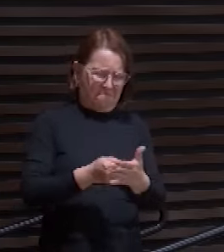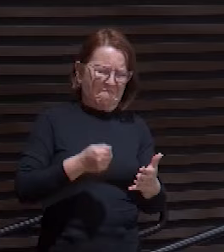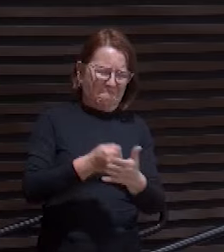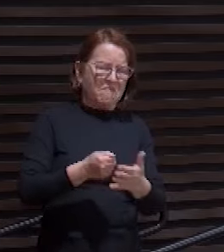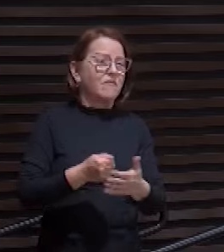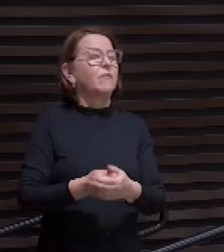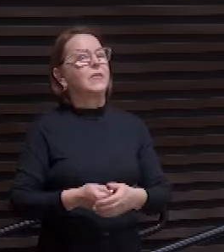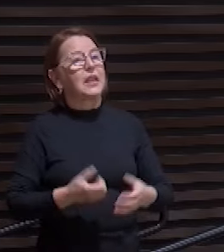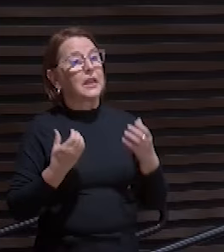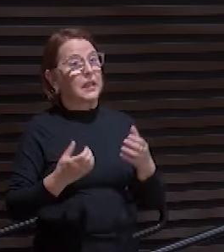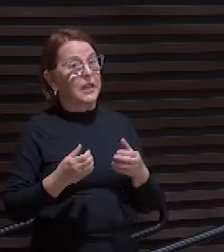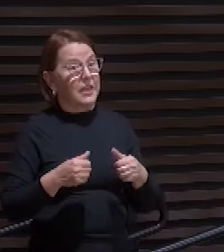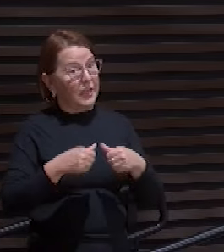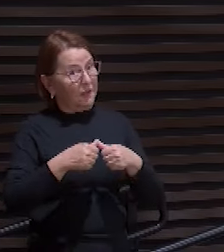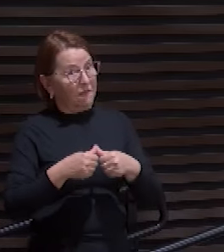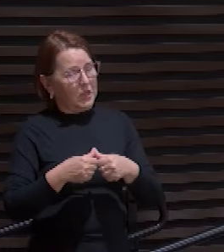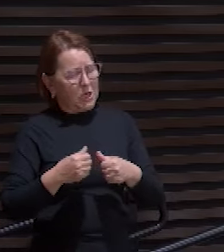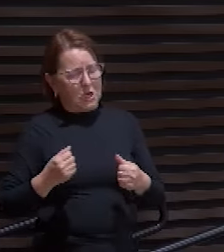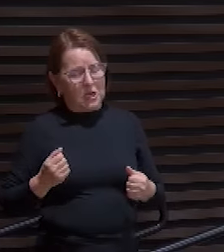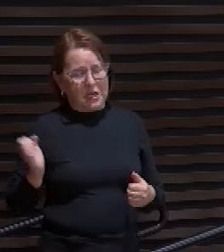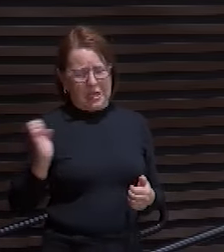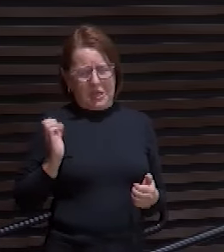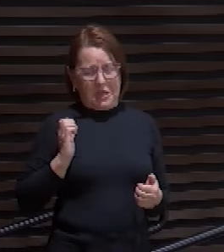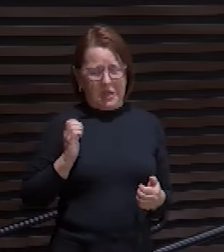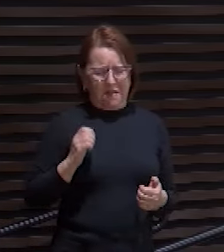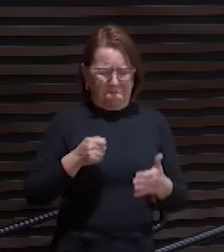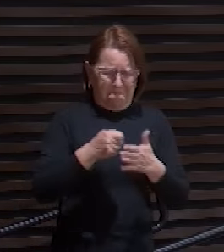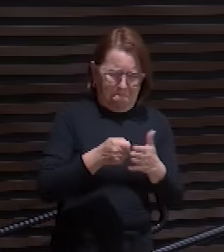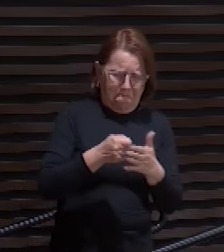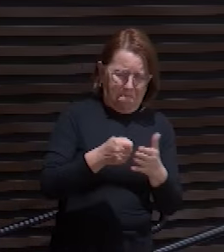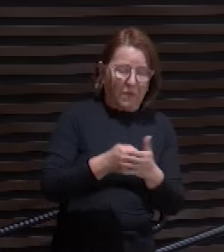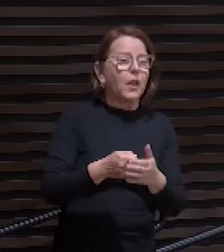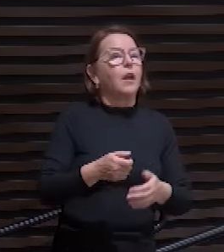Querer ficar rico a todo custo é pecado.